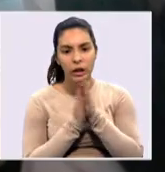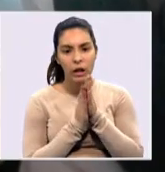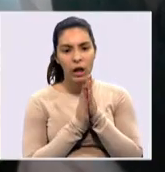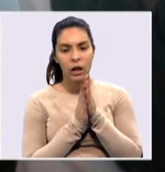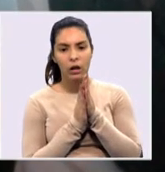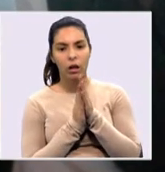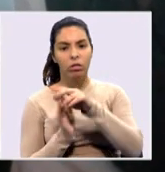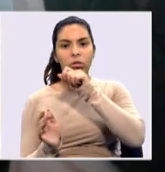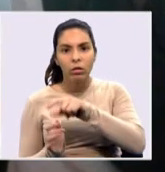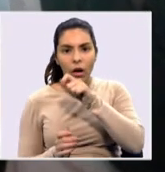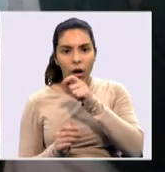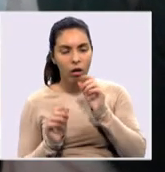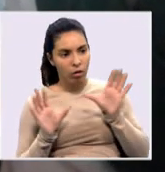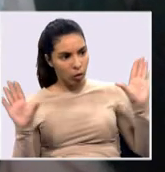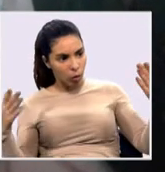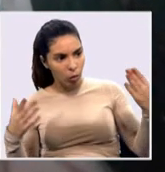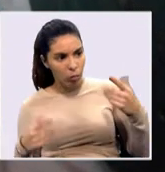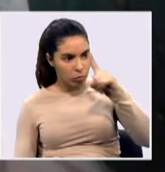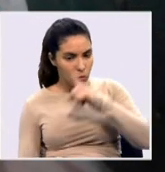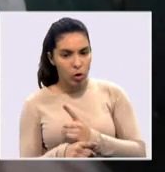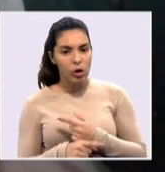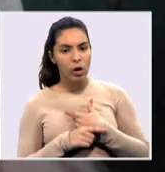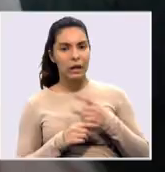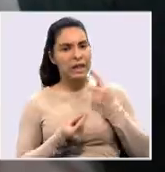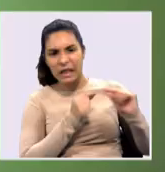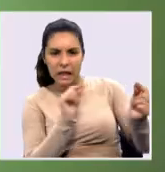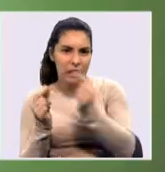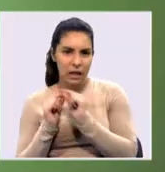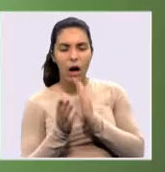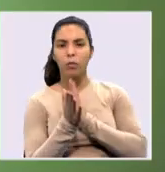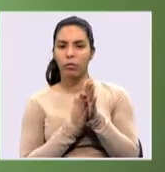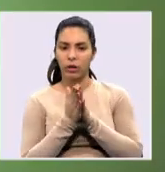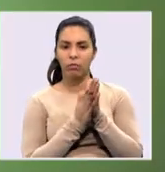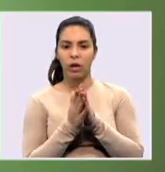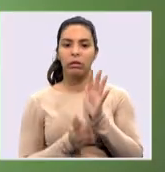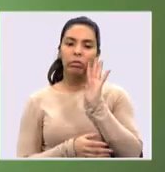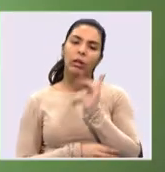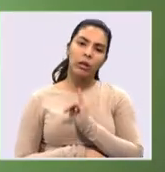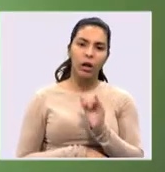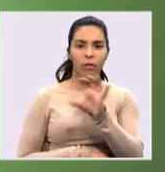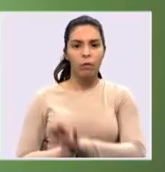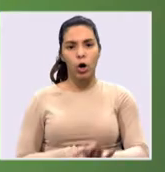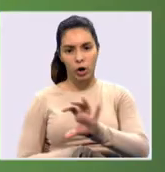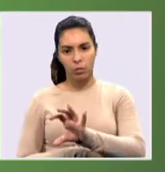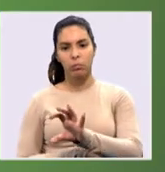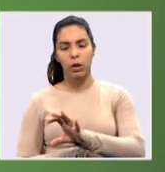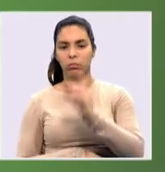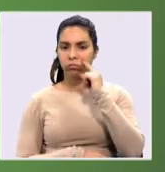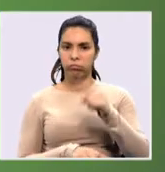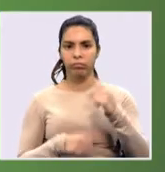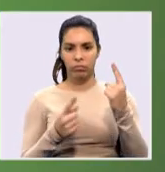era aproveitávamos todos os momentos que tínhamos para estar juntos. A maior dificuldade foi o posicionamento,